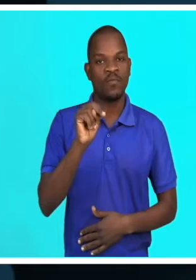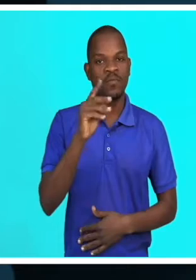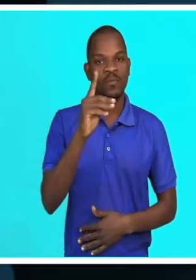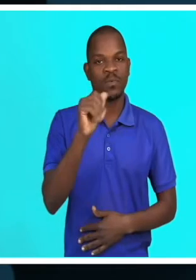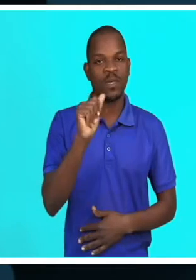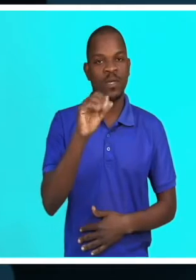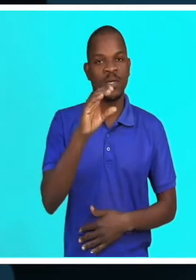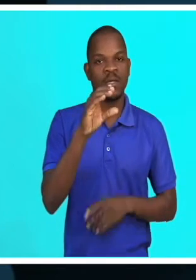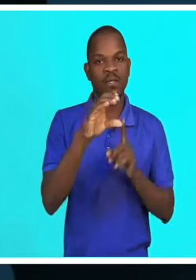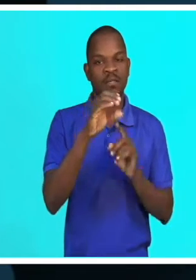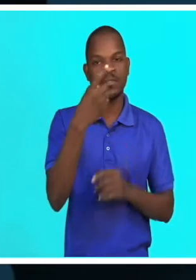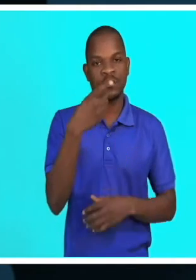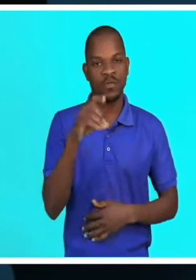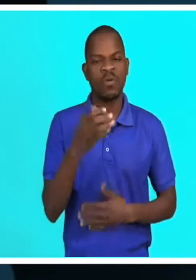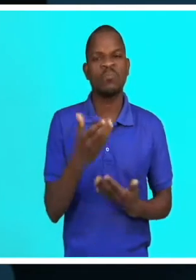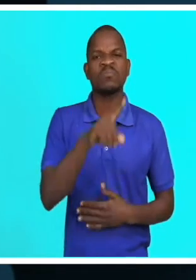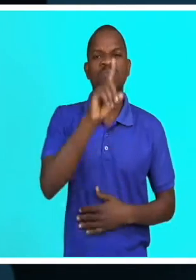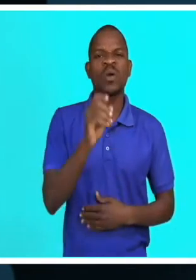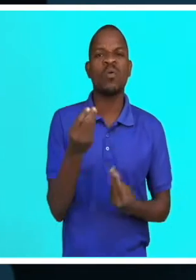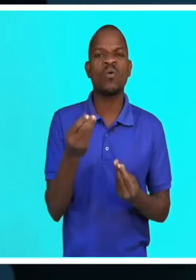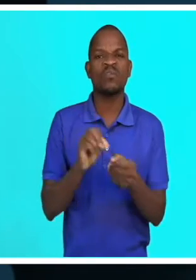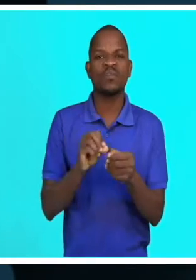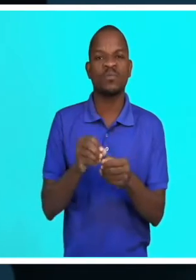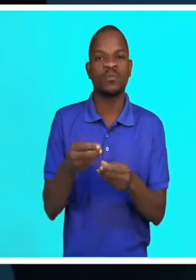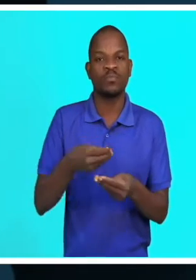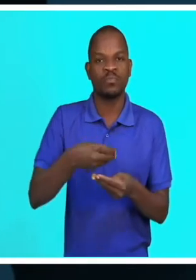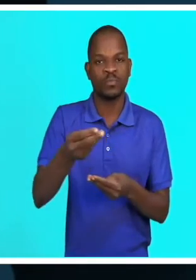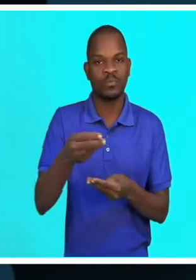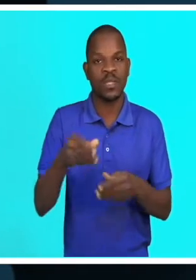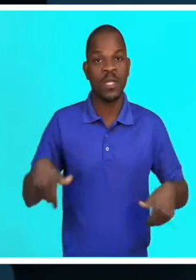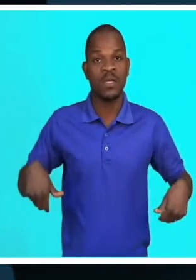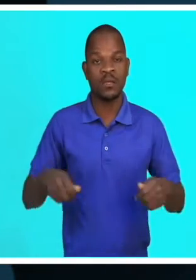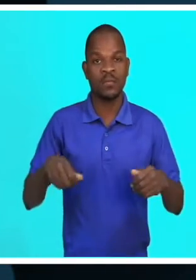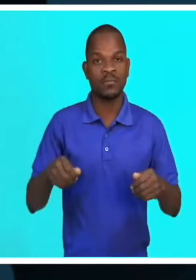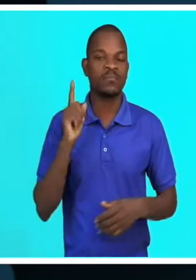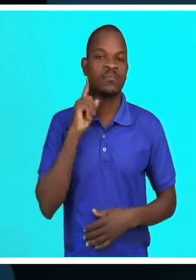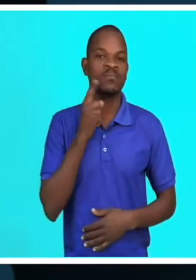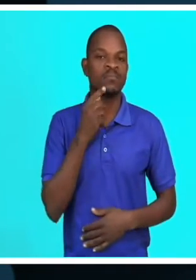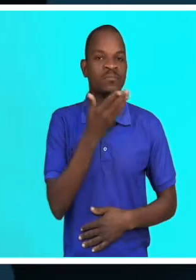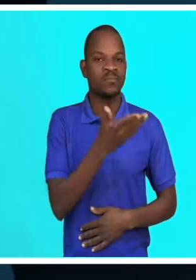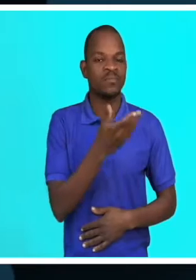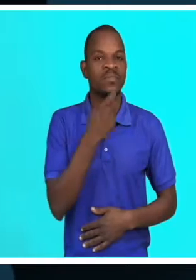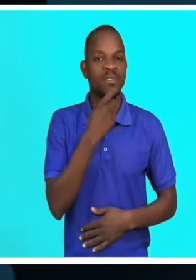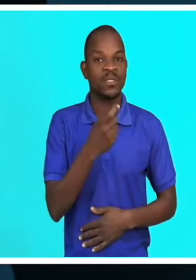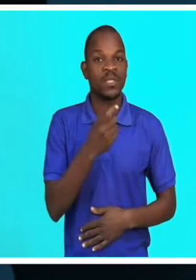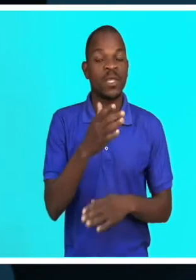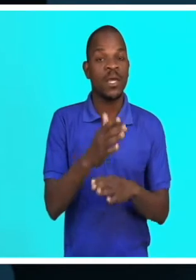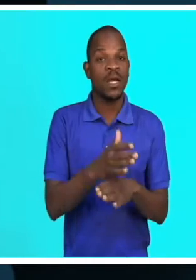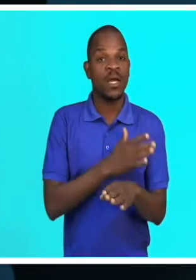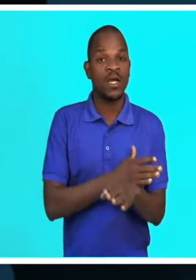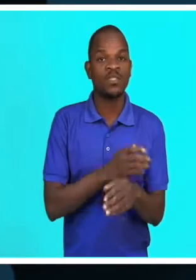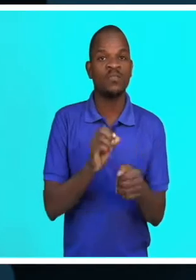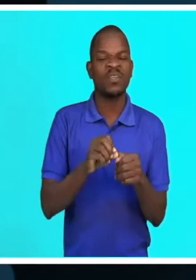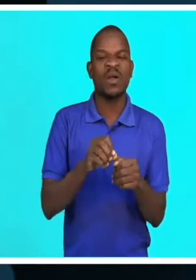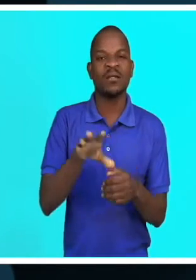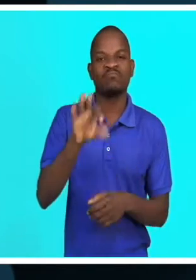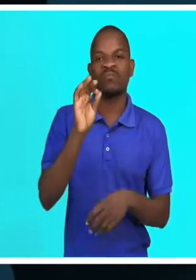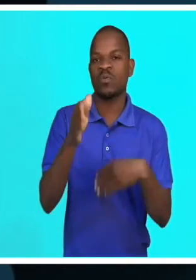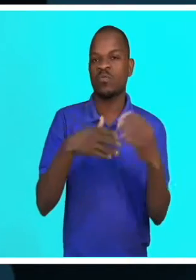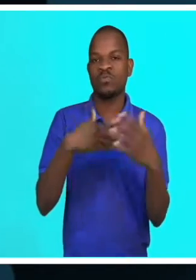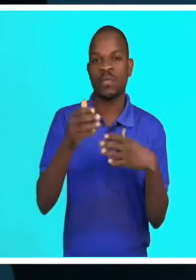Como é é feita a seleção para a distribuição de cadeira de roda? A Fundação Sérgio Gago tem feito a seleção de forma, aliás, no